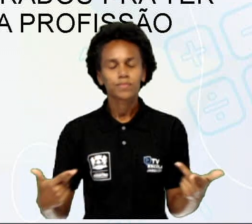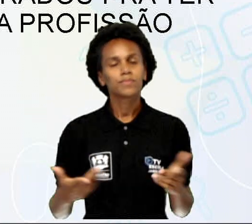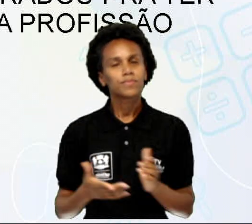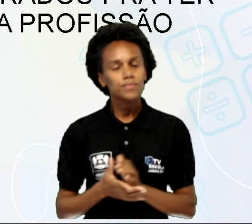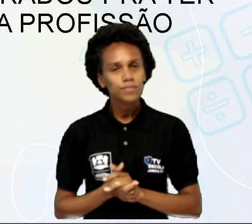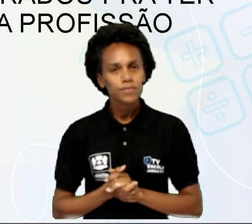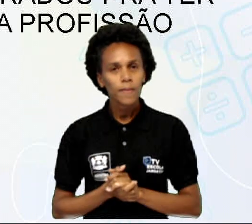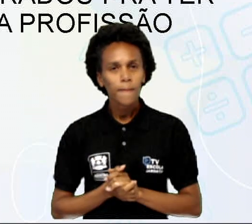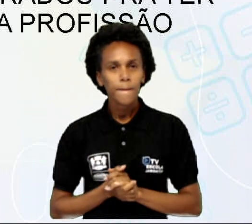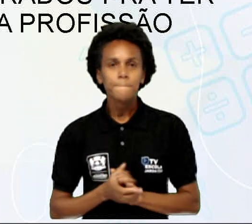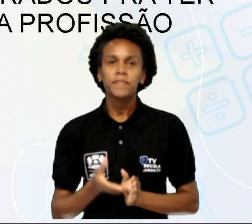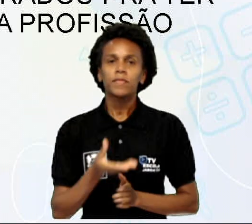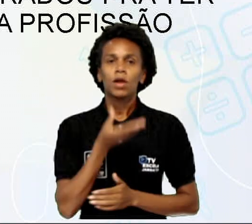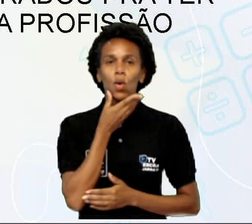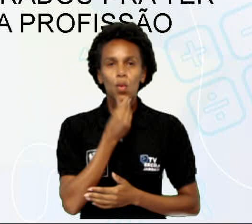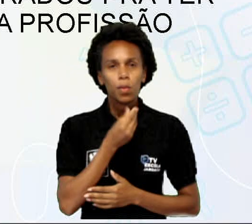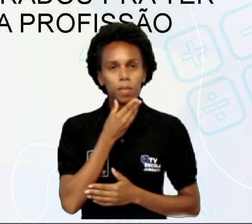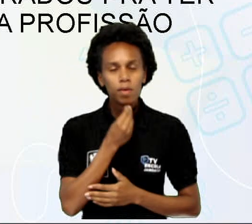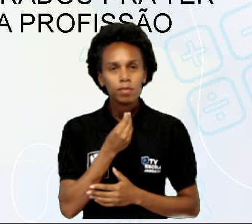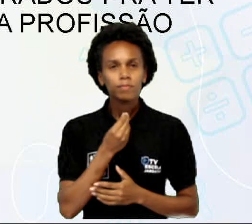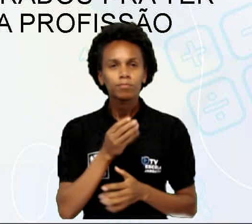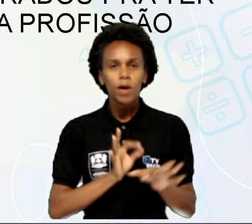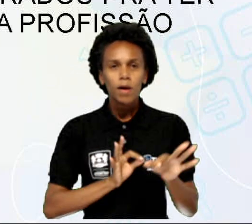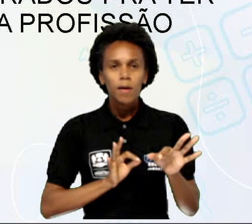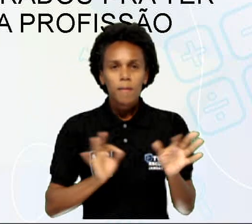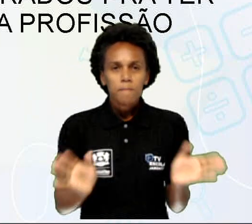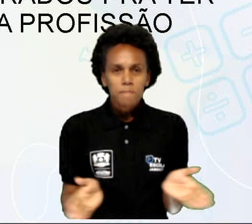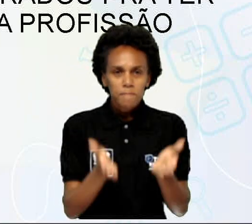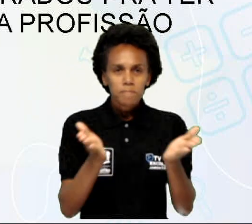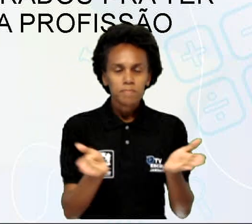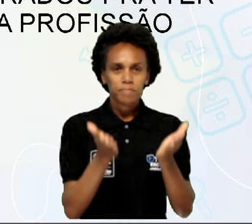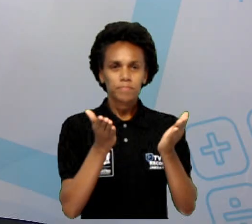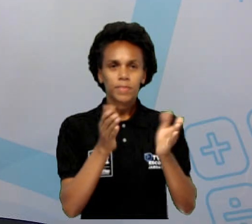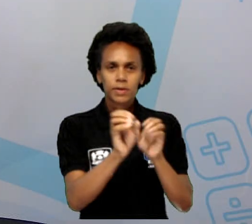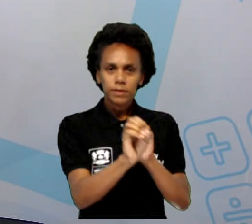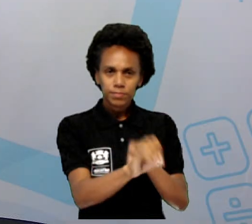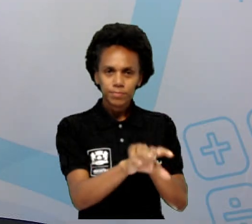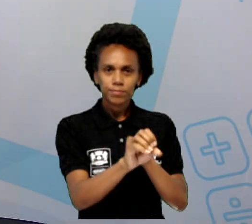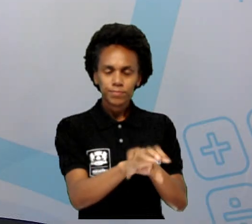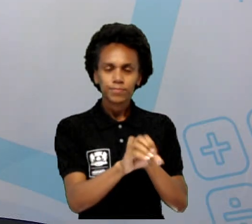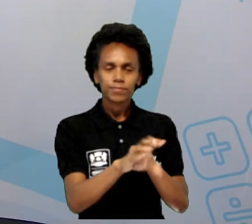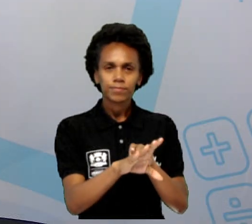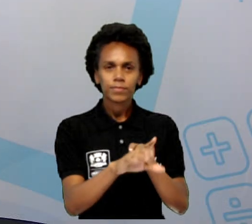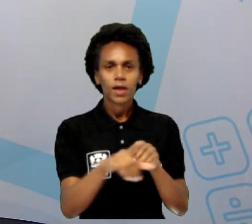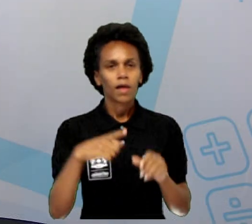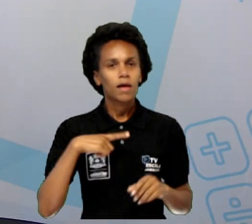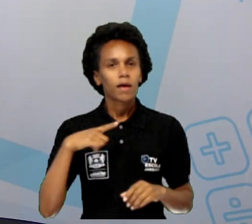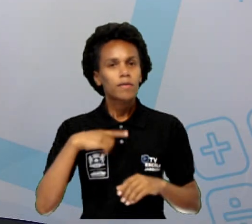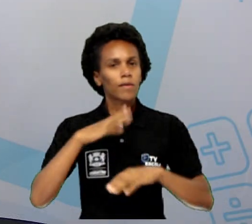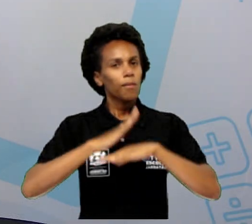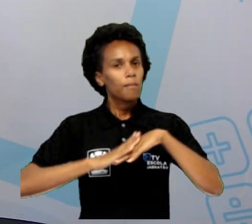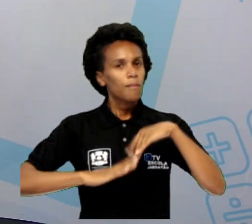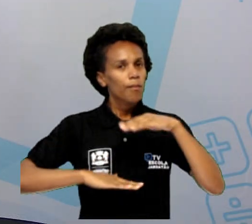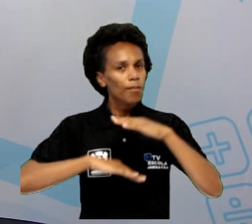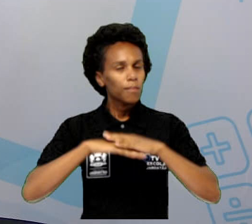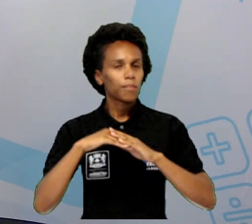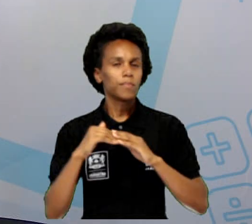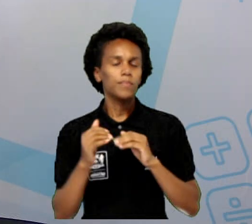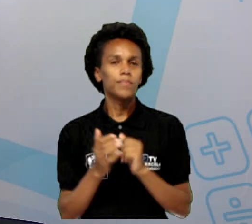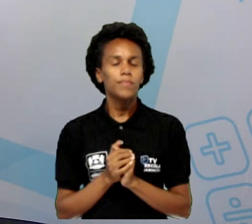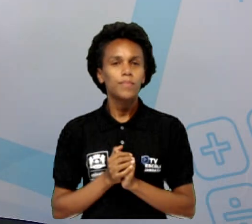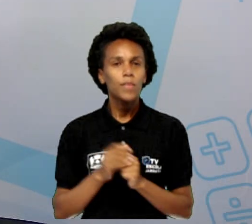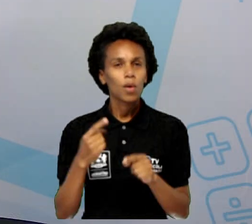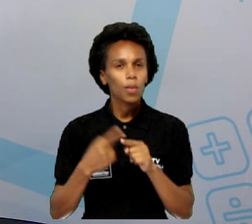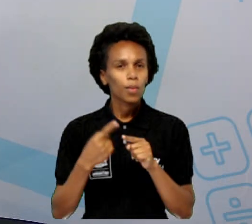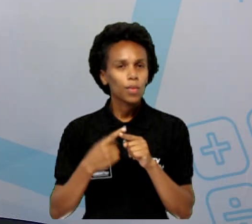preparados para ter uma profissão, porque naquela época as meninas não podiam trabalhar,